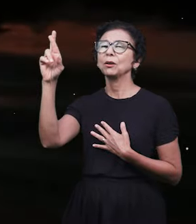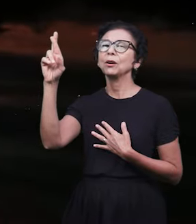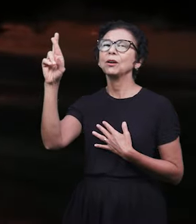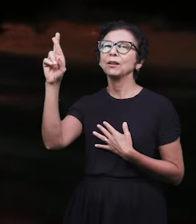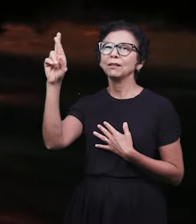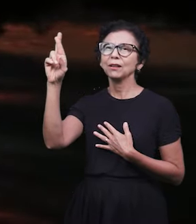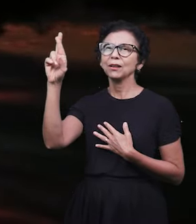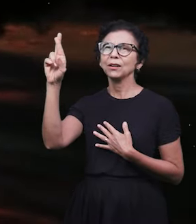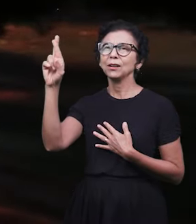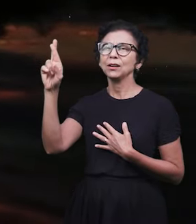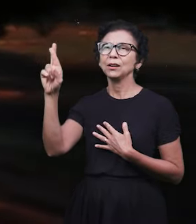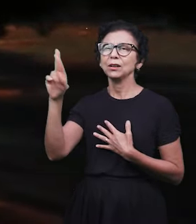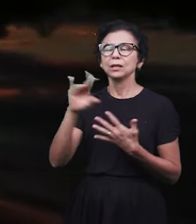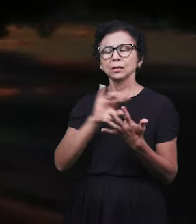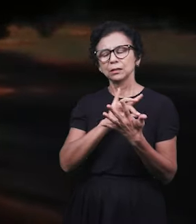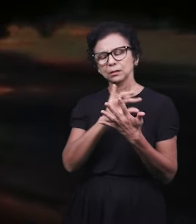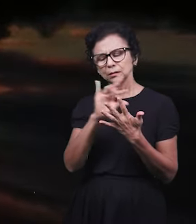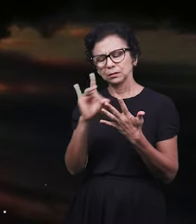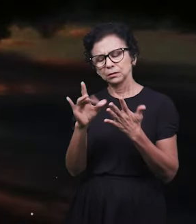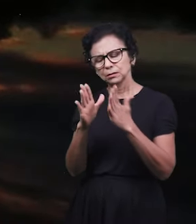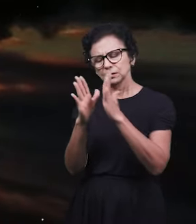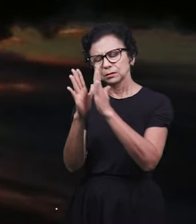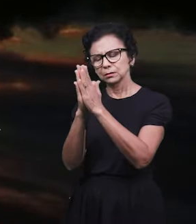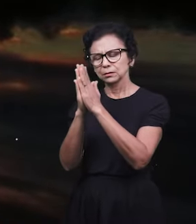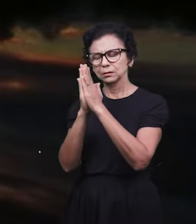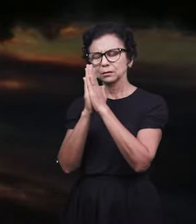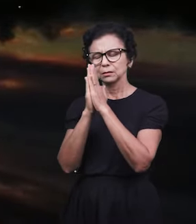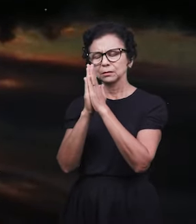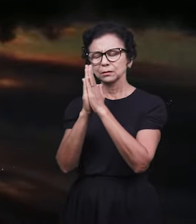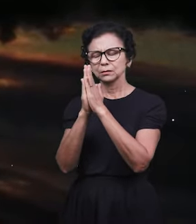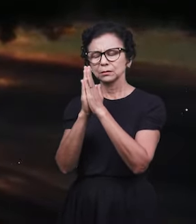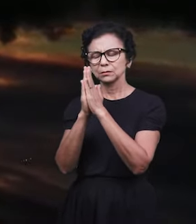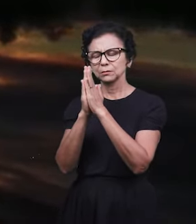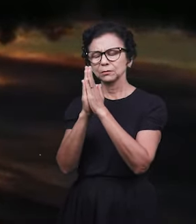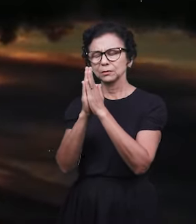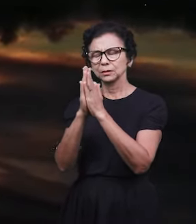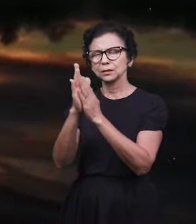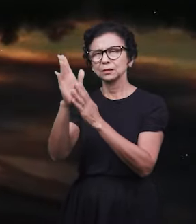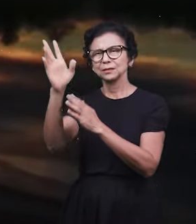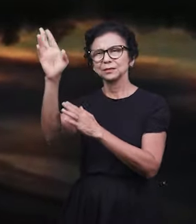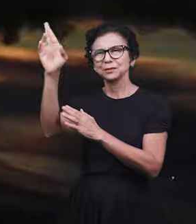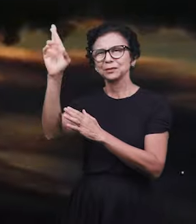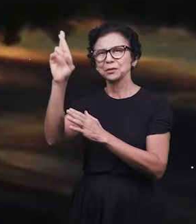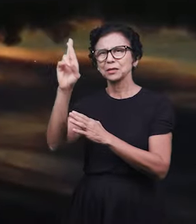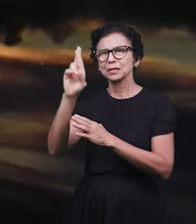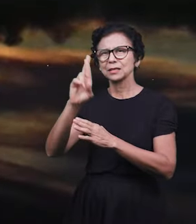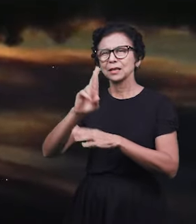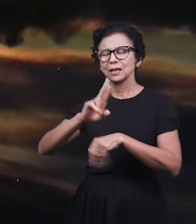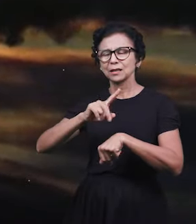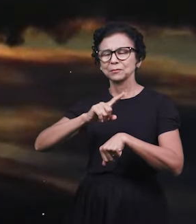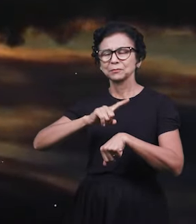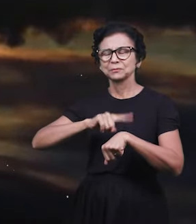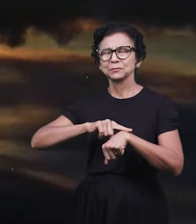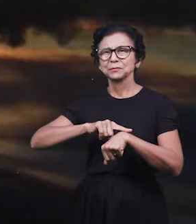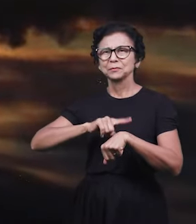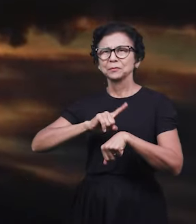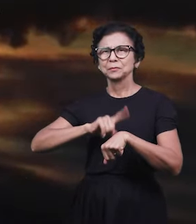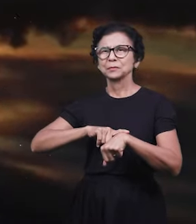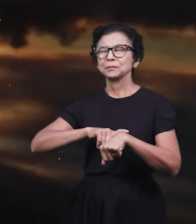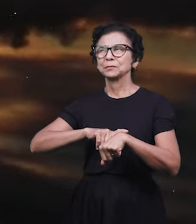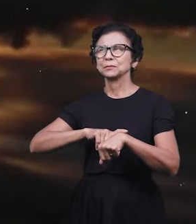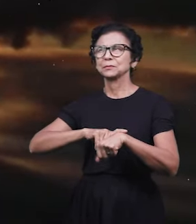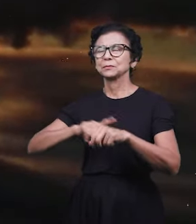Escuta-me, Senhor, inclina os teus ouvidos